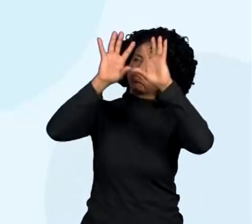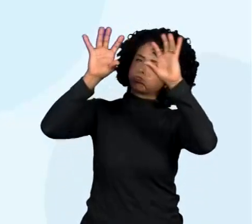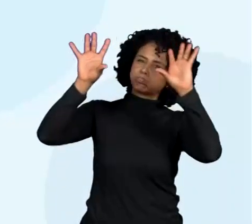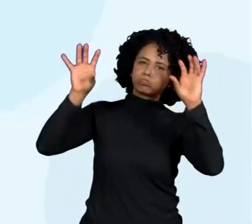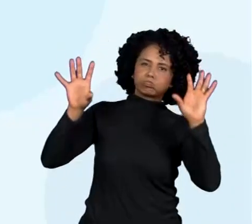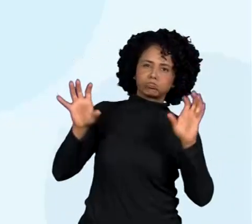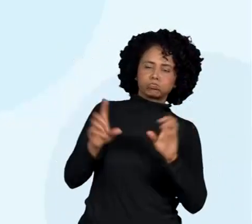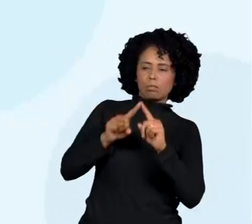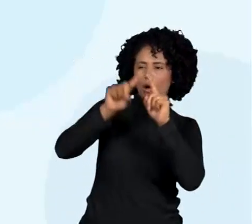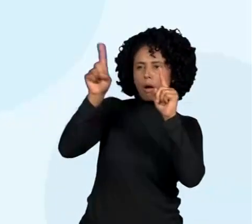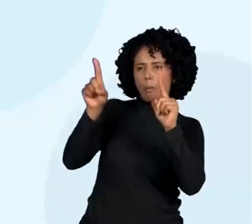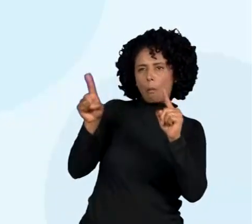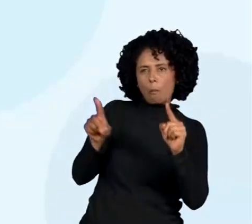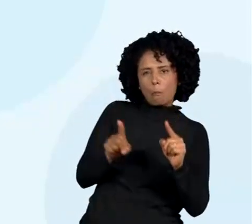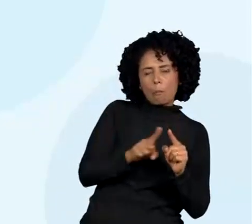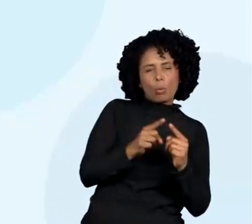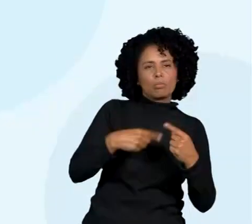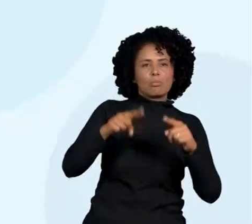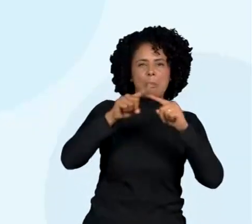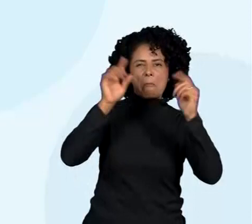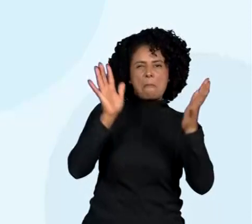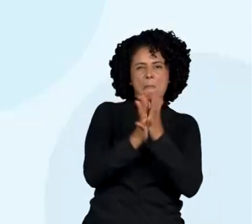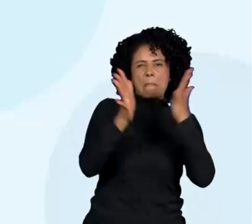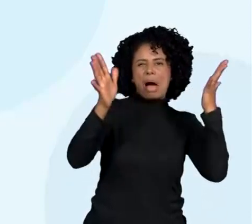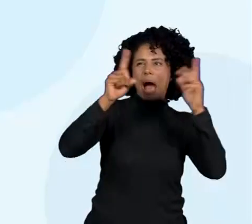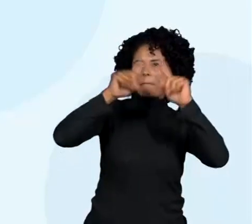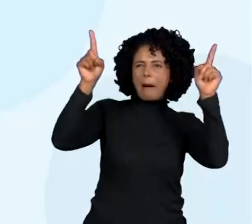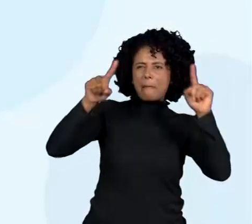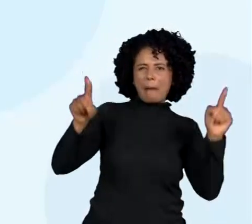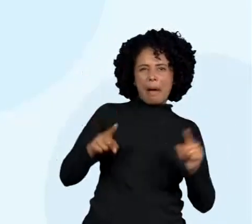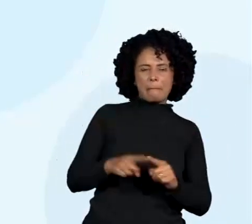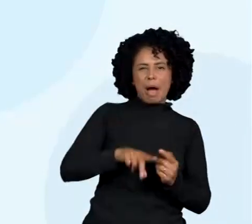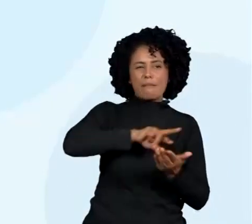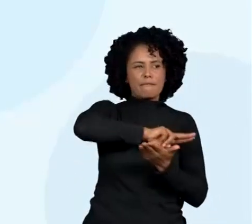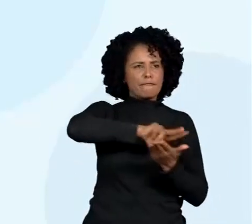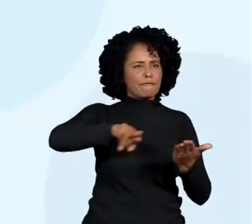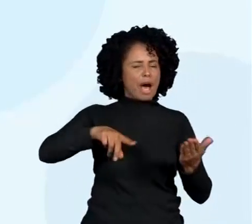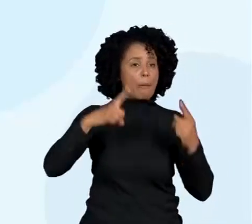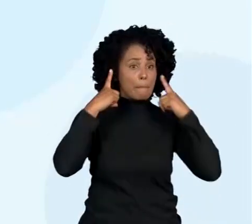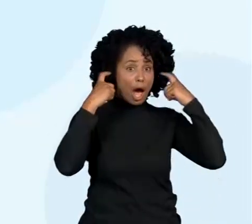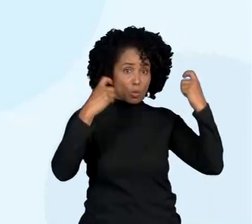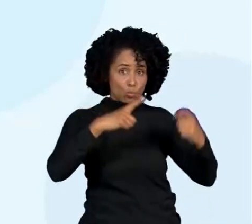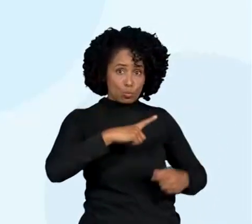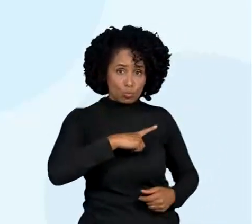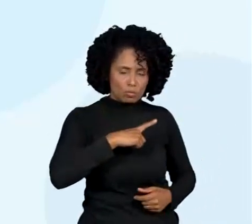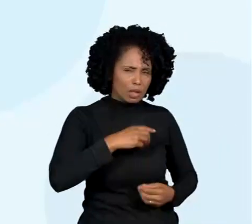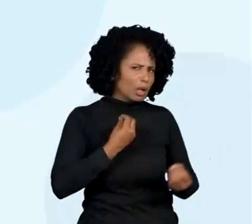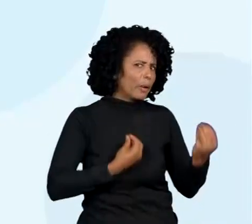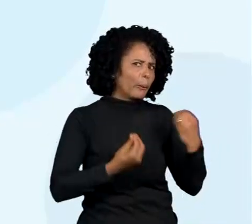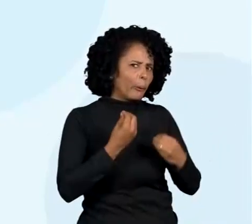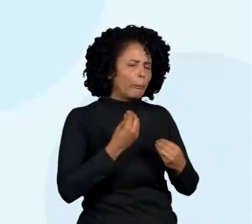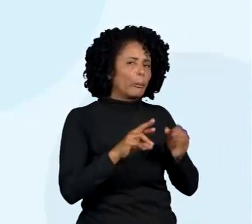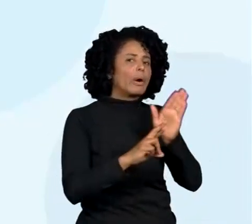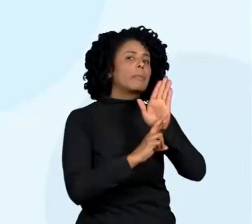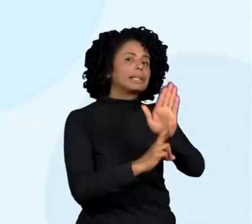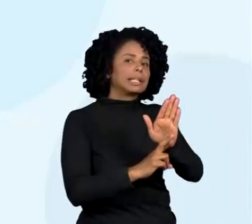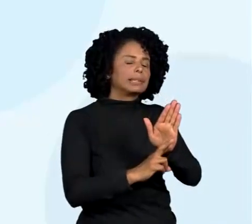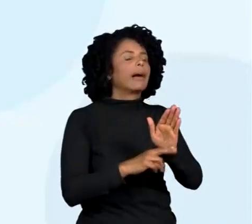formatos específicos e até os sons são representados por